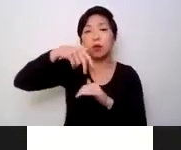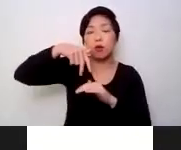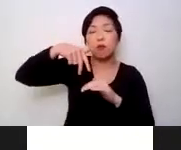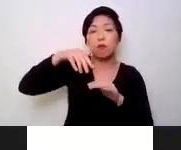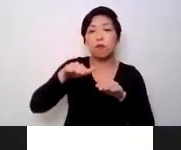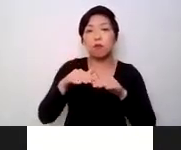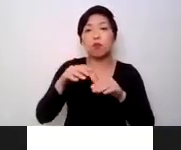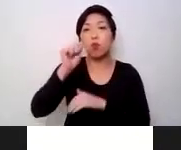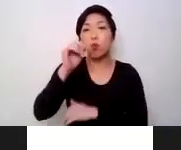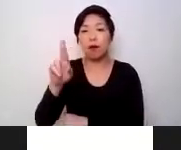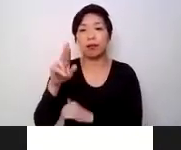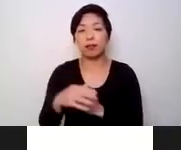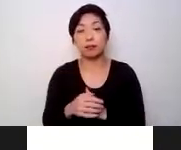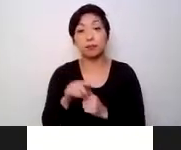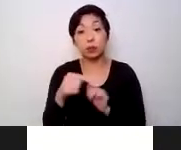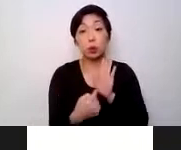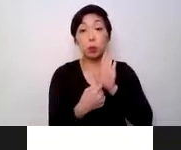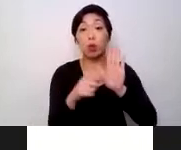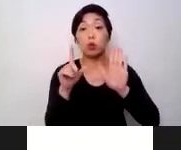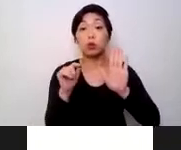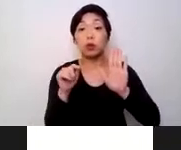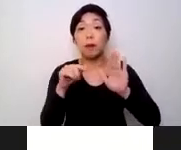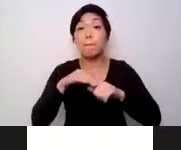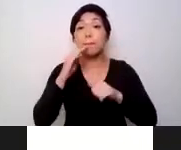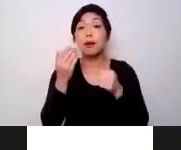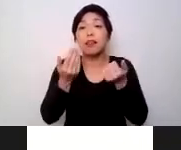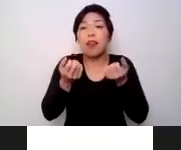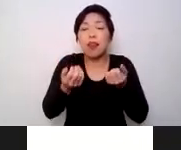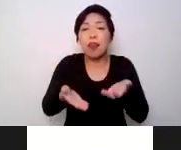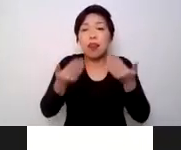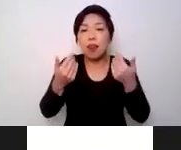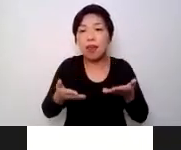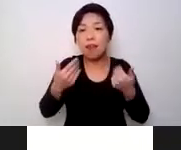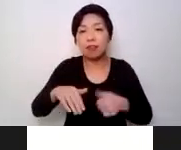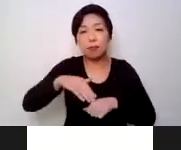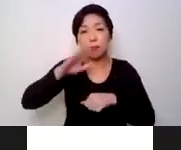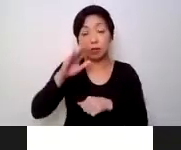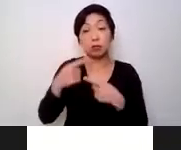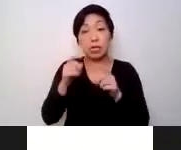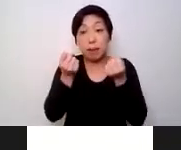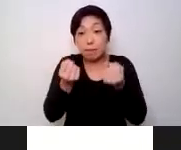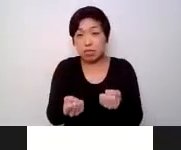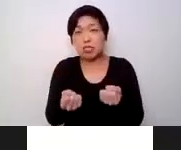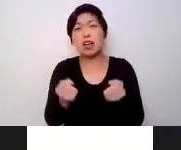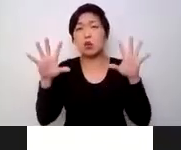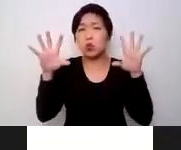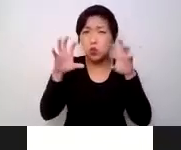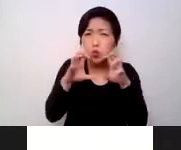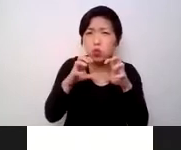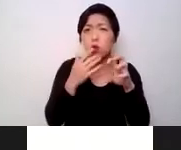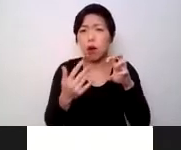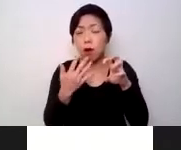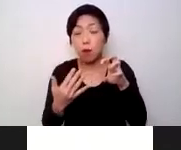esse elemento é o mais leve de toda a pesada sepultura ela é realmente super pesada de cor escura conforme